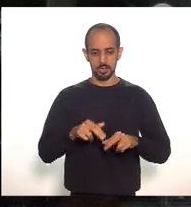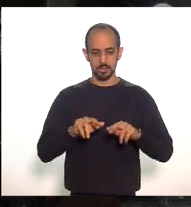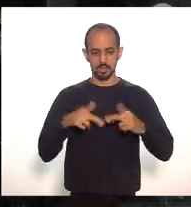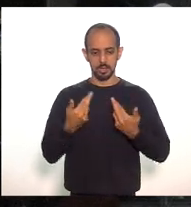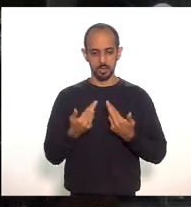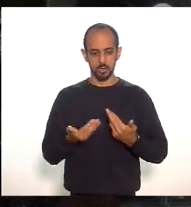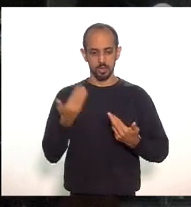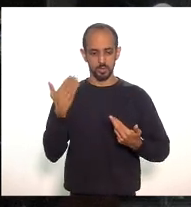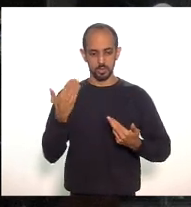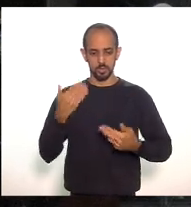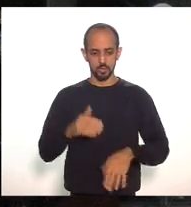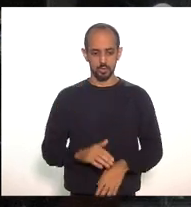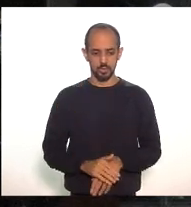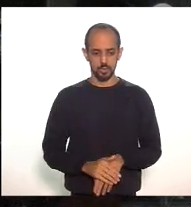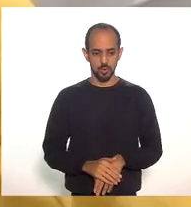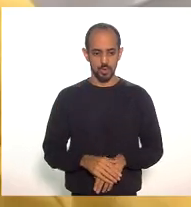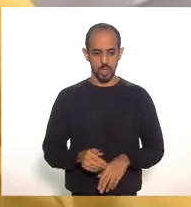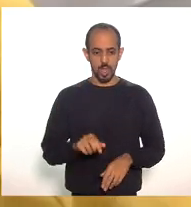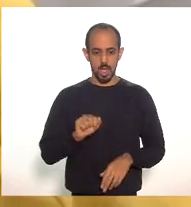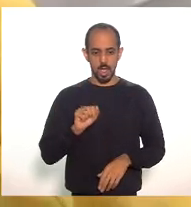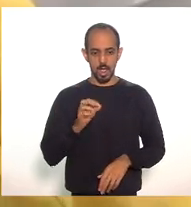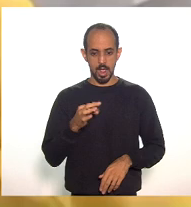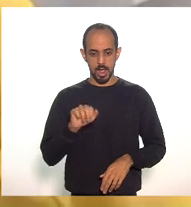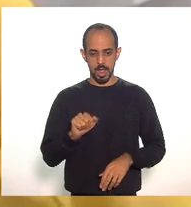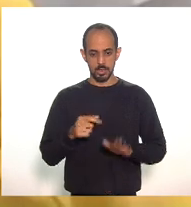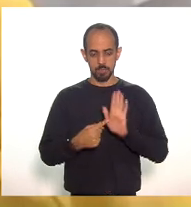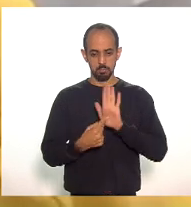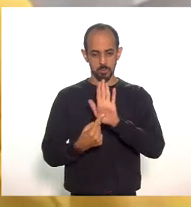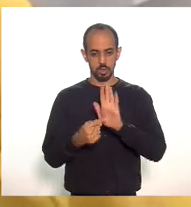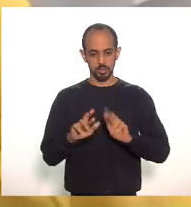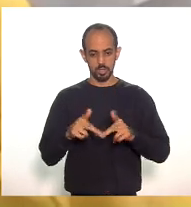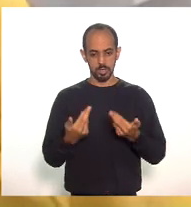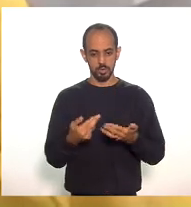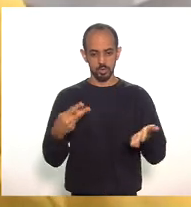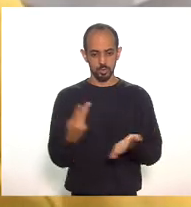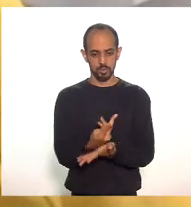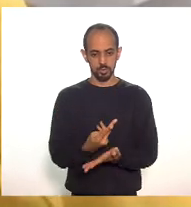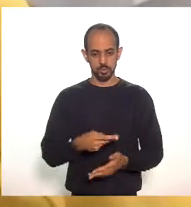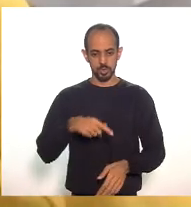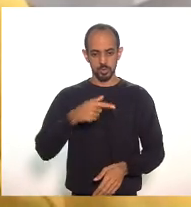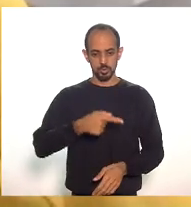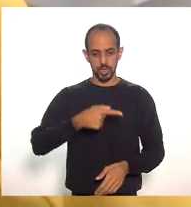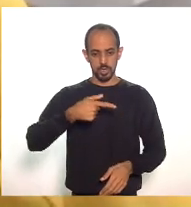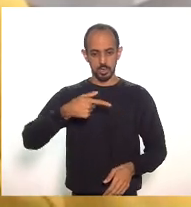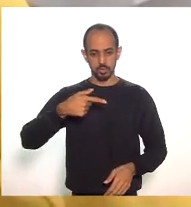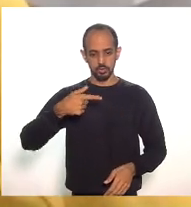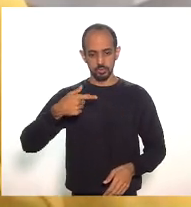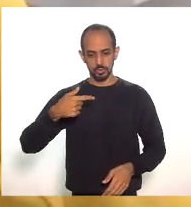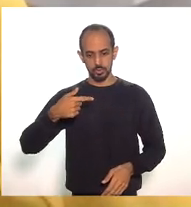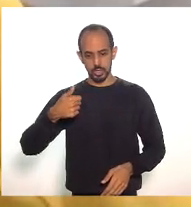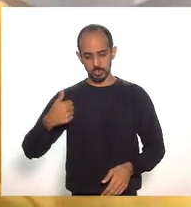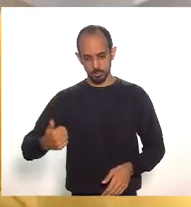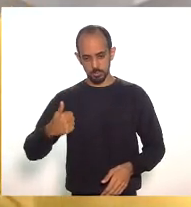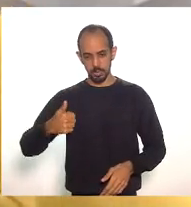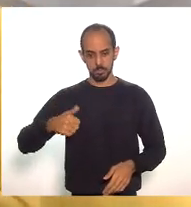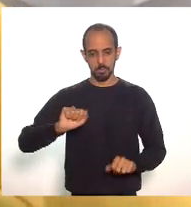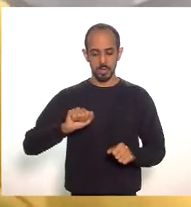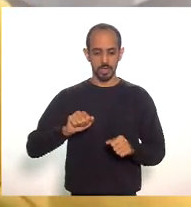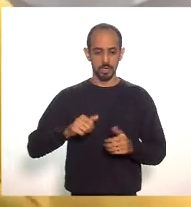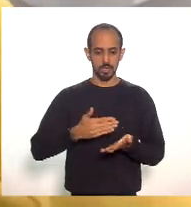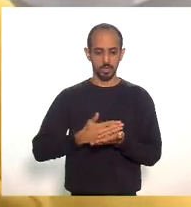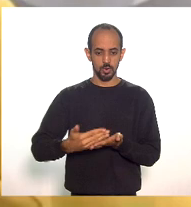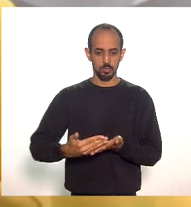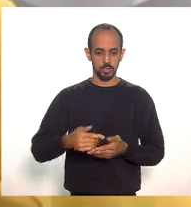anterior ah ah tá reflete com exatidão o ocorrido na 71ª sessão extraordinária que